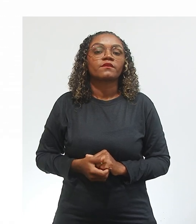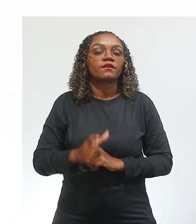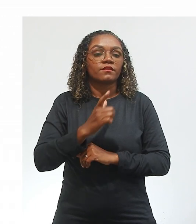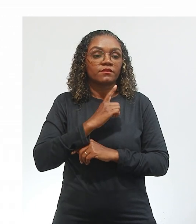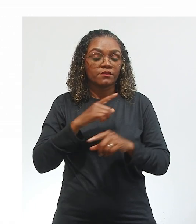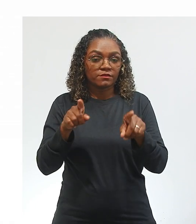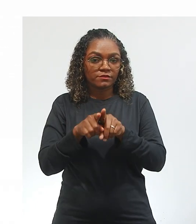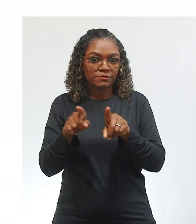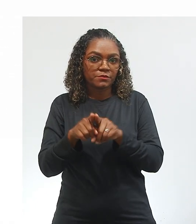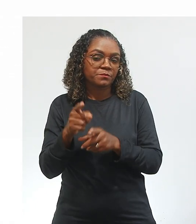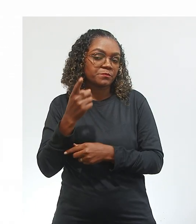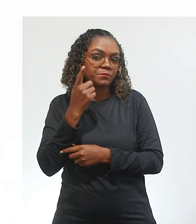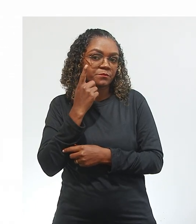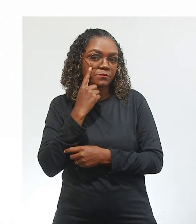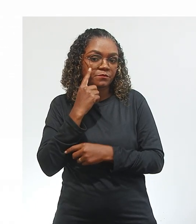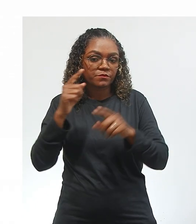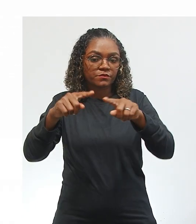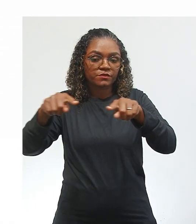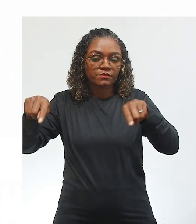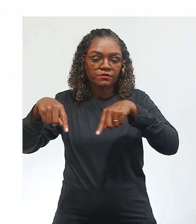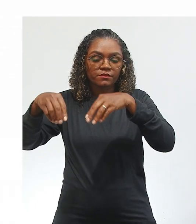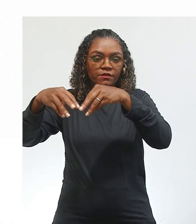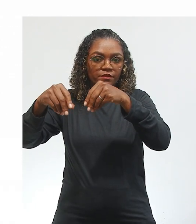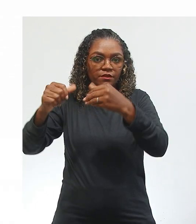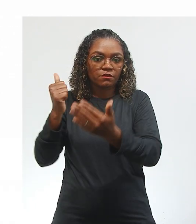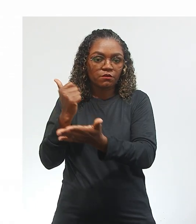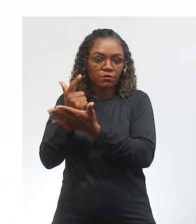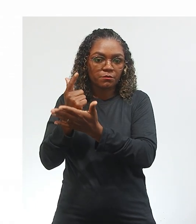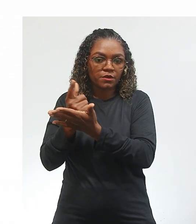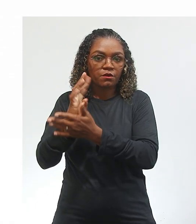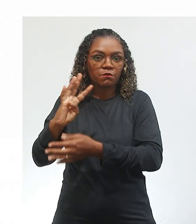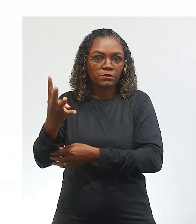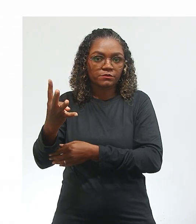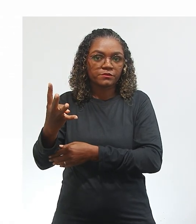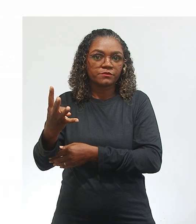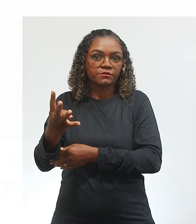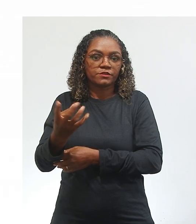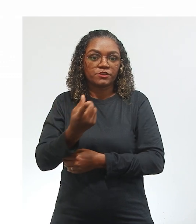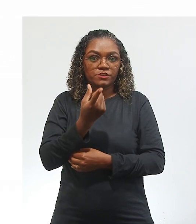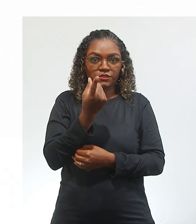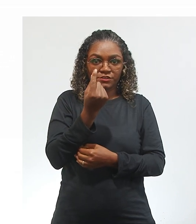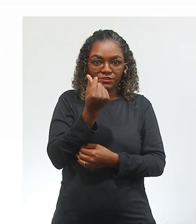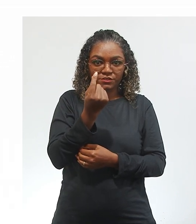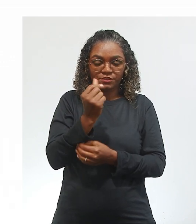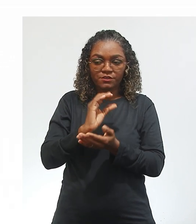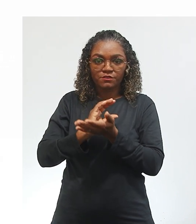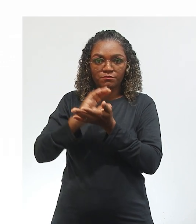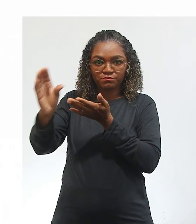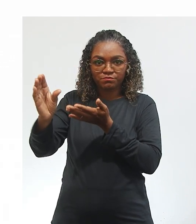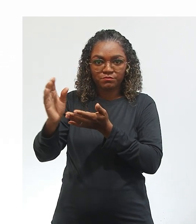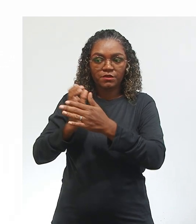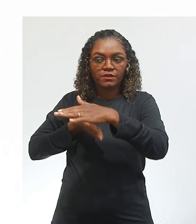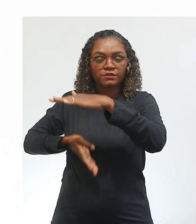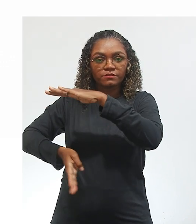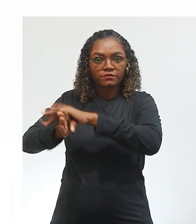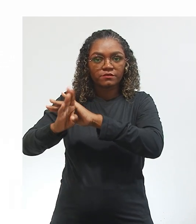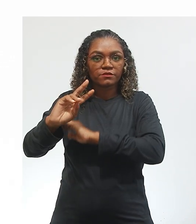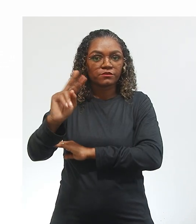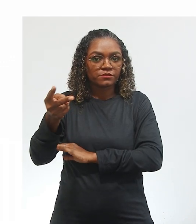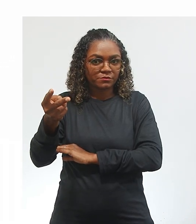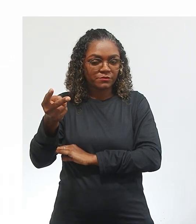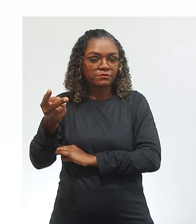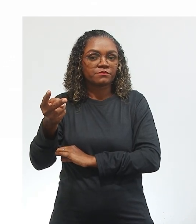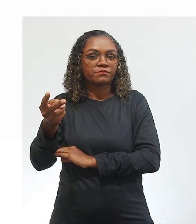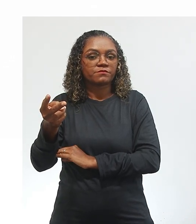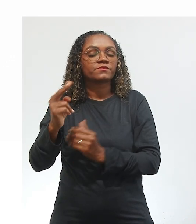Temos outro aqui, a compra de um terreno pelo valor de 4 mil, com uma entrada em dinheiro de 2 mil. Até explicamos,